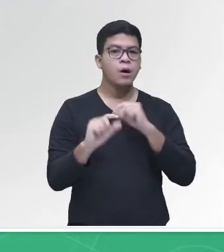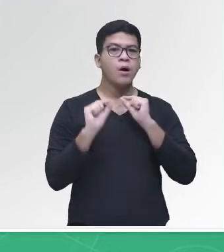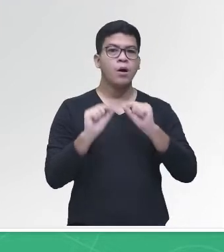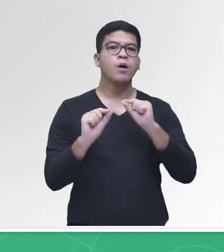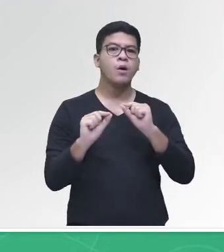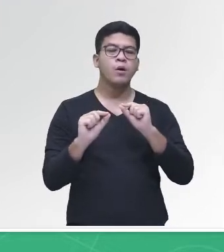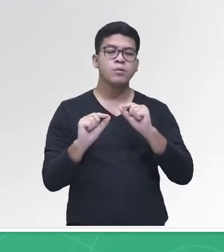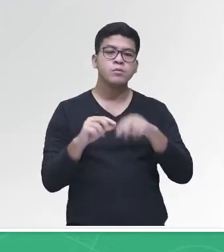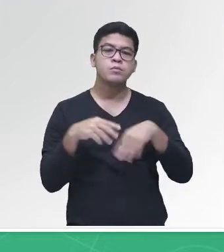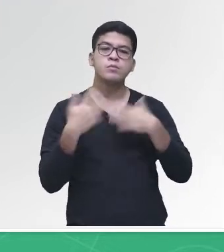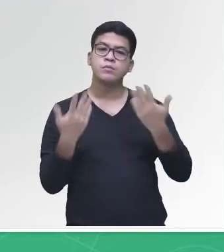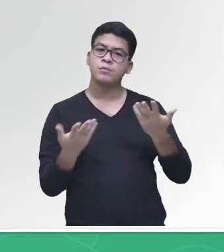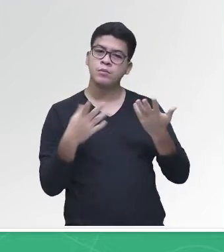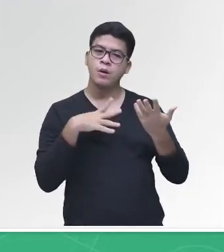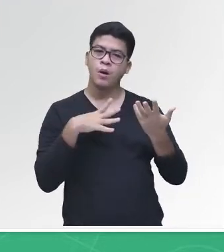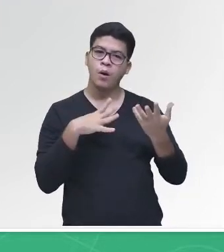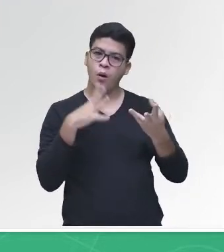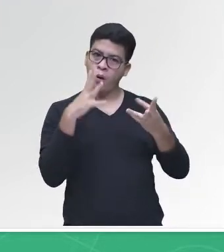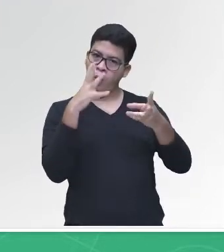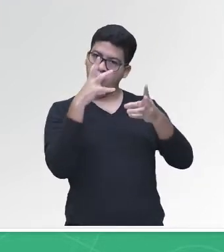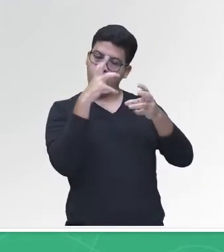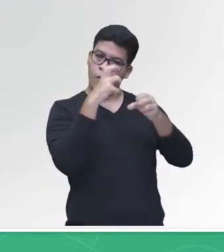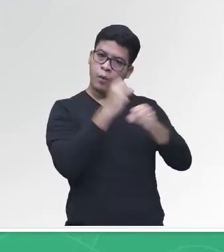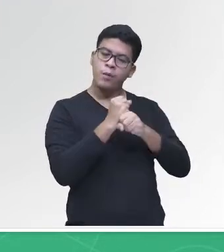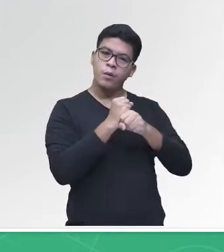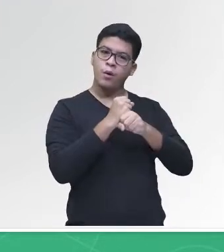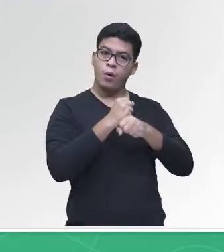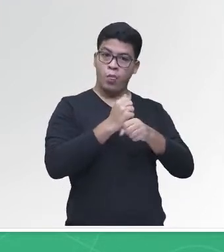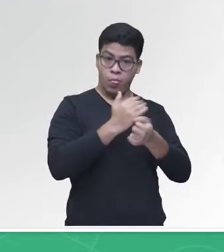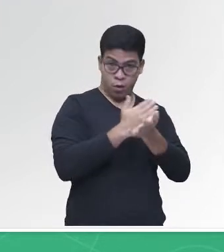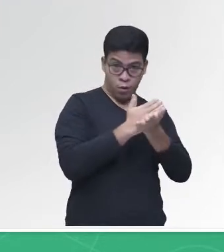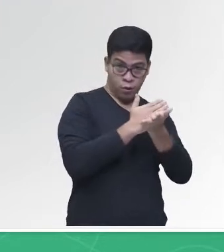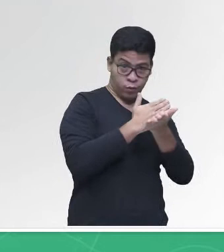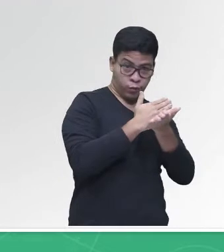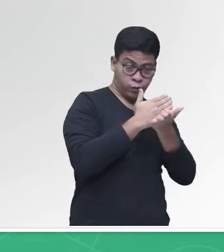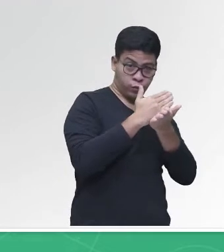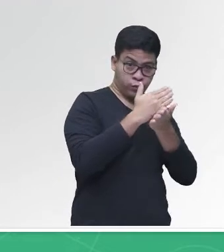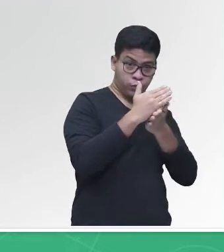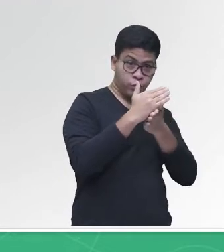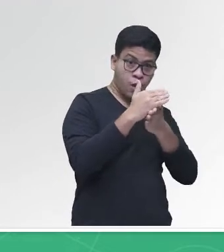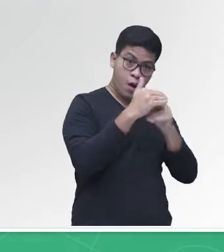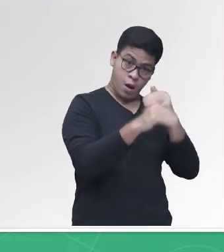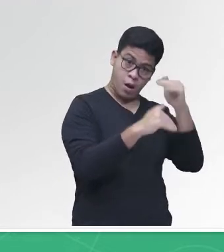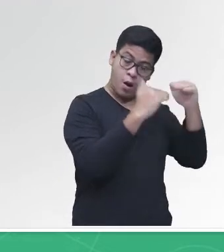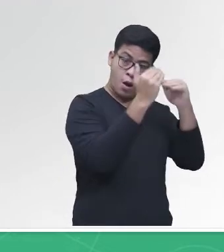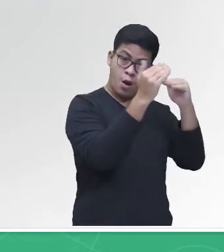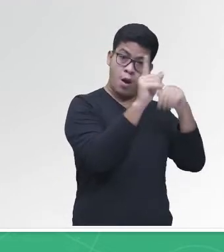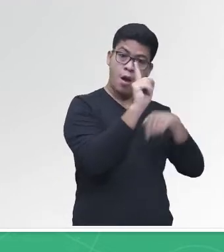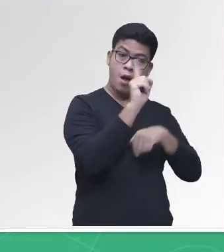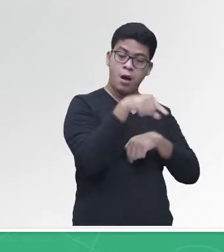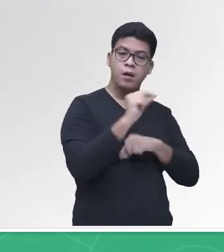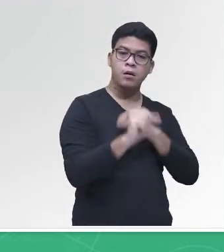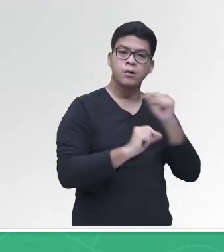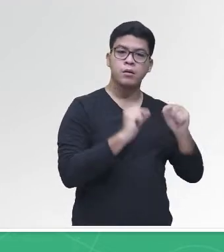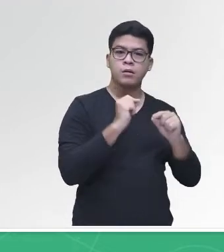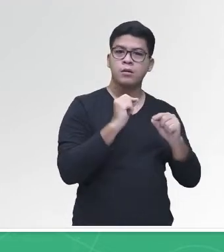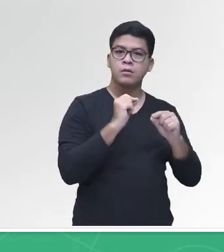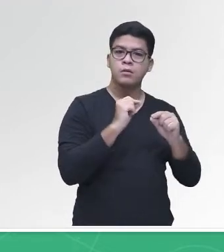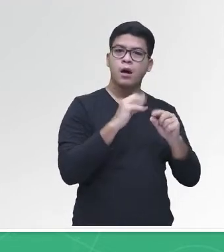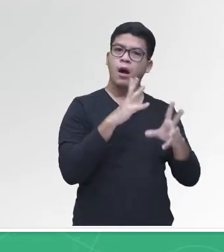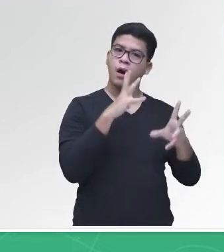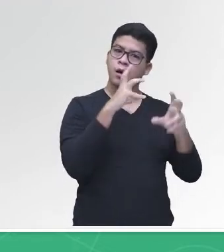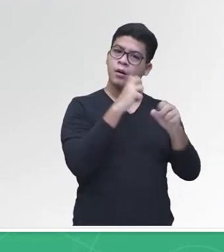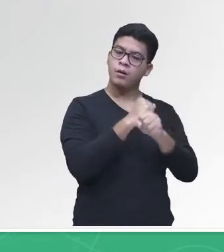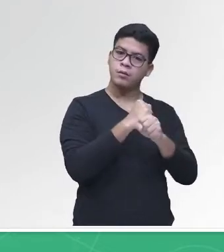que a quantidade de carga elétrica no início de um processo terá que ser a soma, ser igual